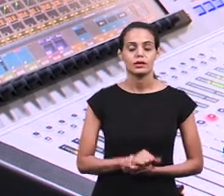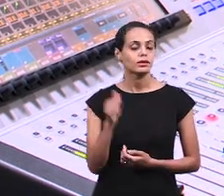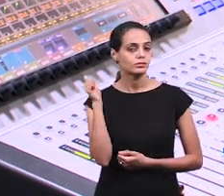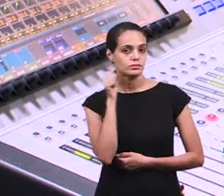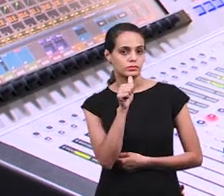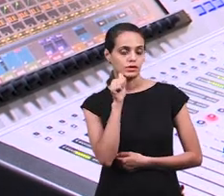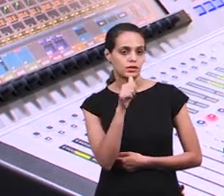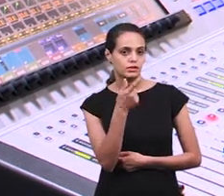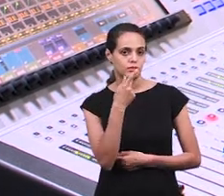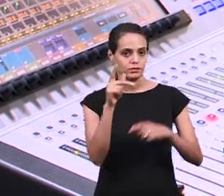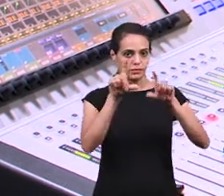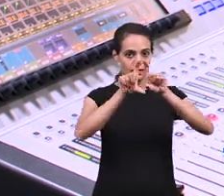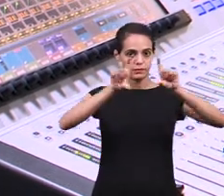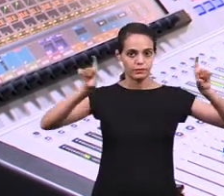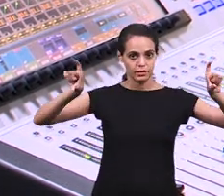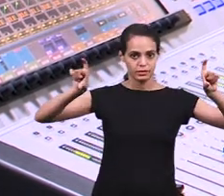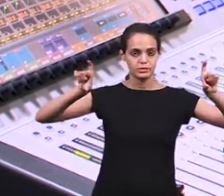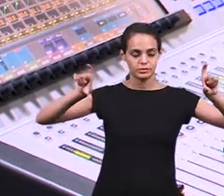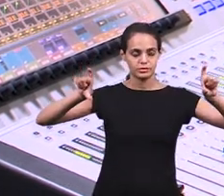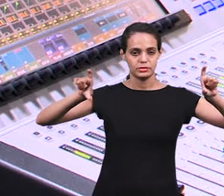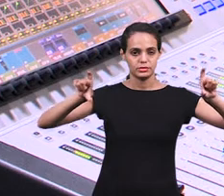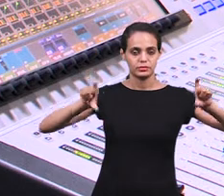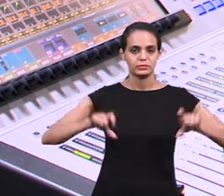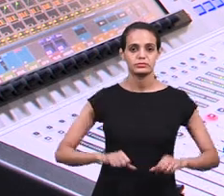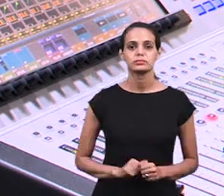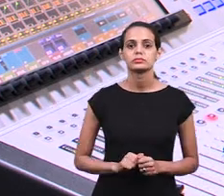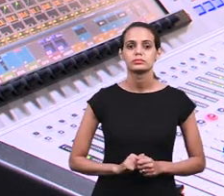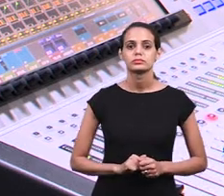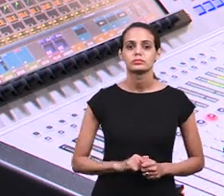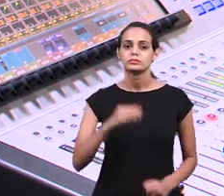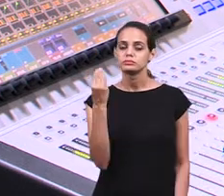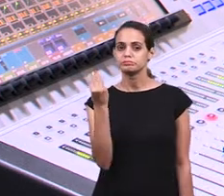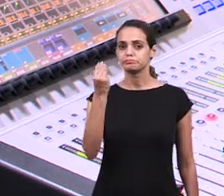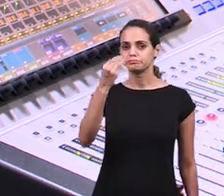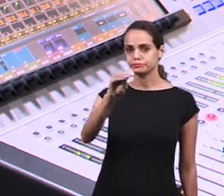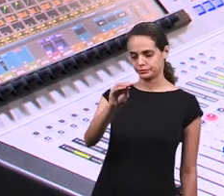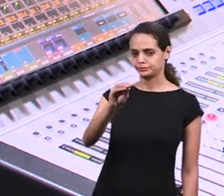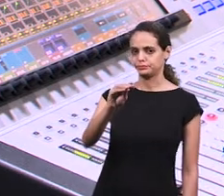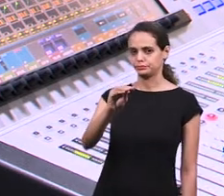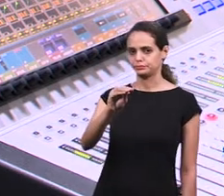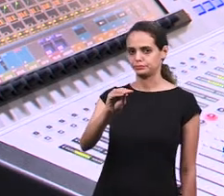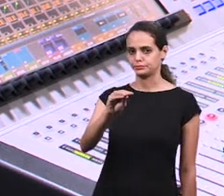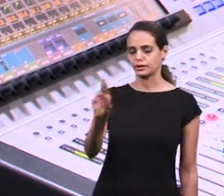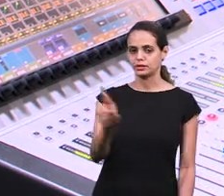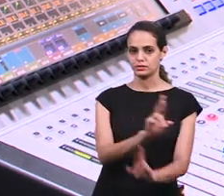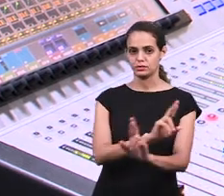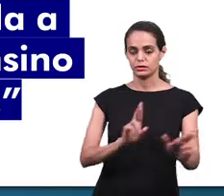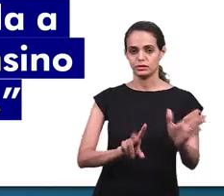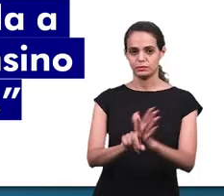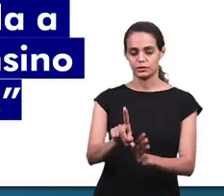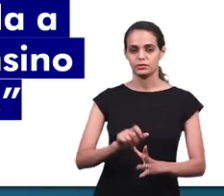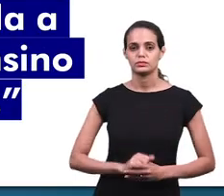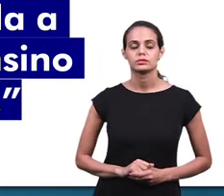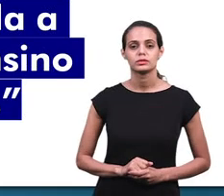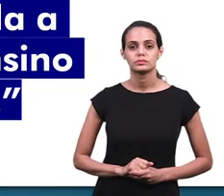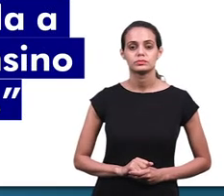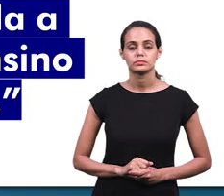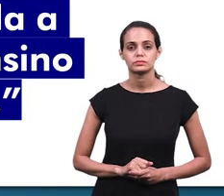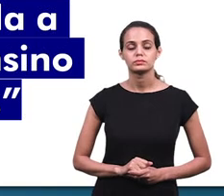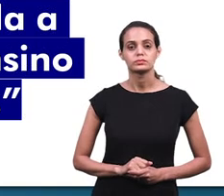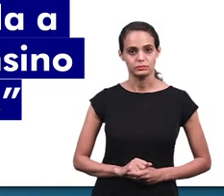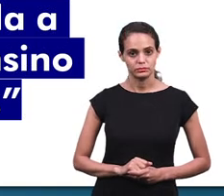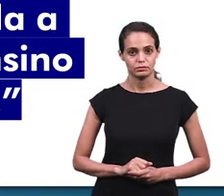nossa irmã, ela colocou assim, na postagem relacionada a esta pergunta, ela escreveu: